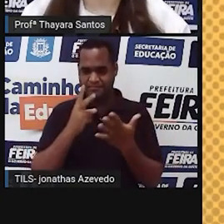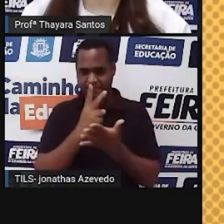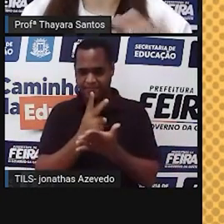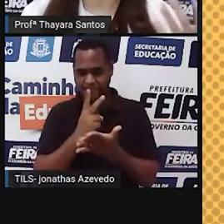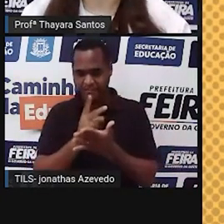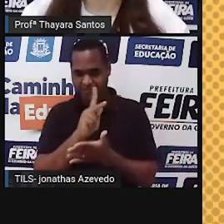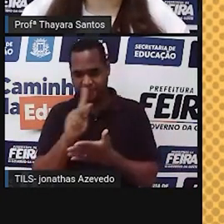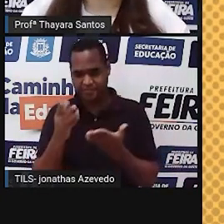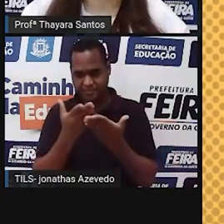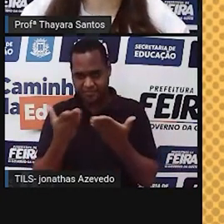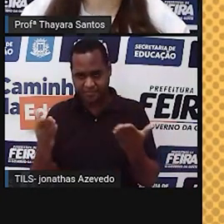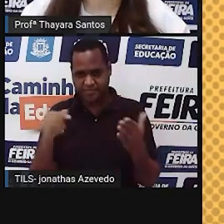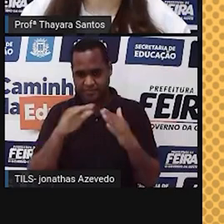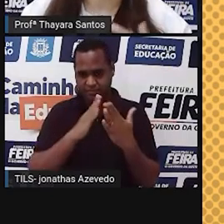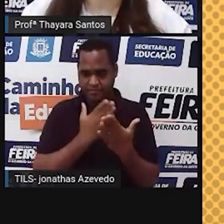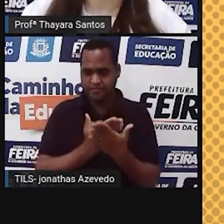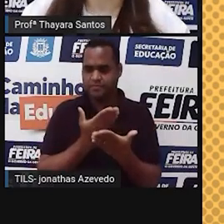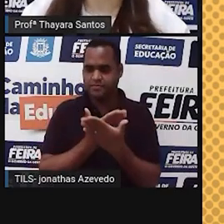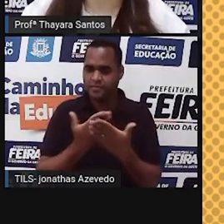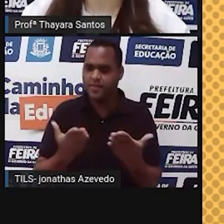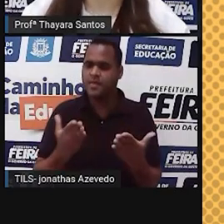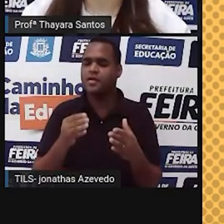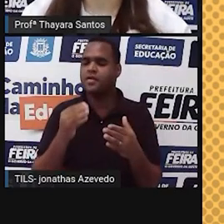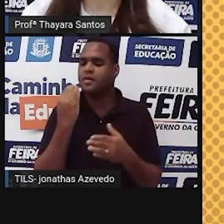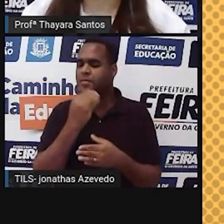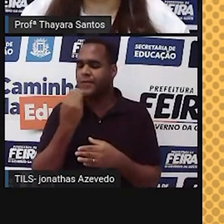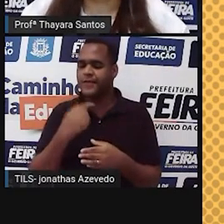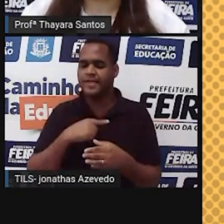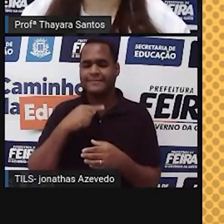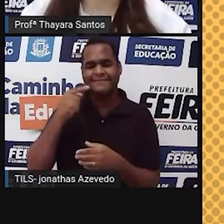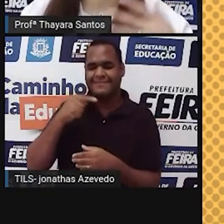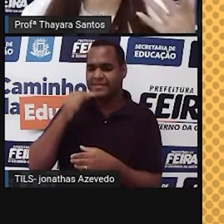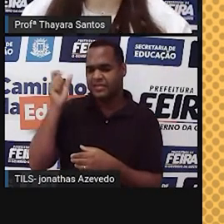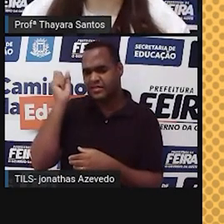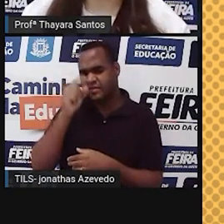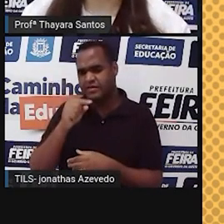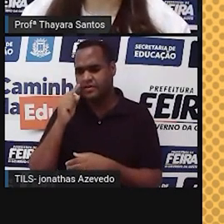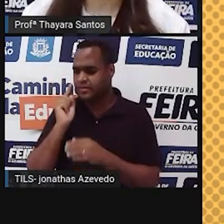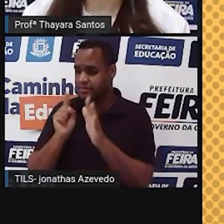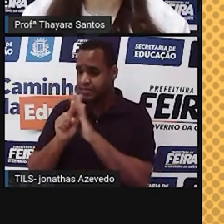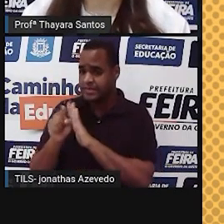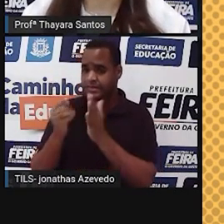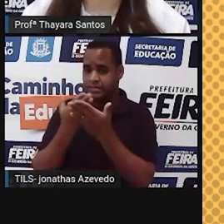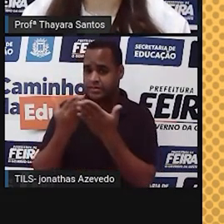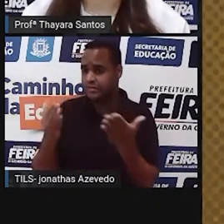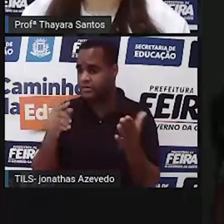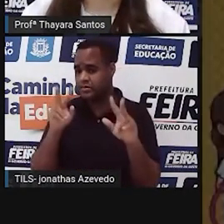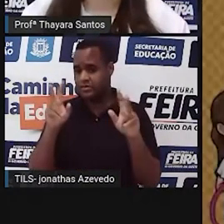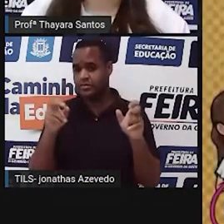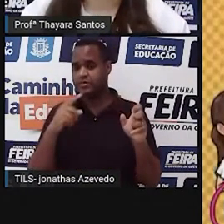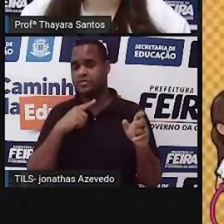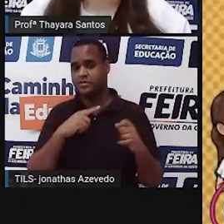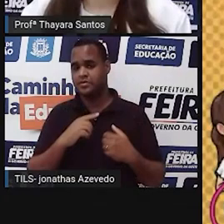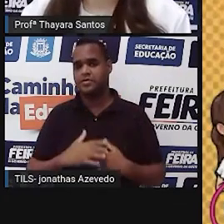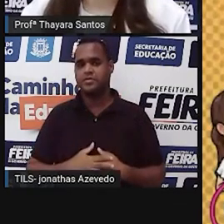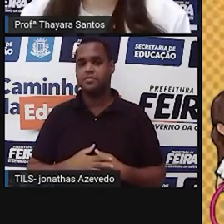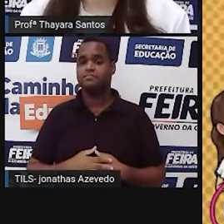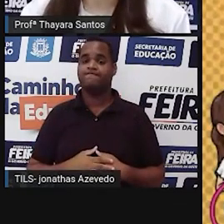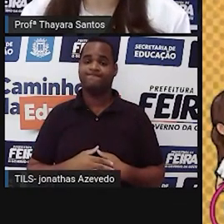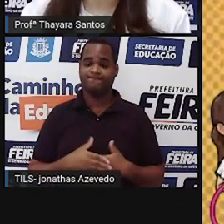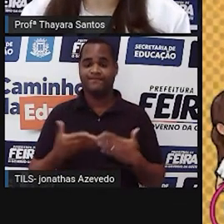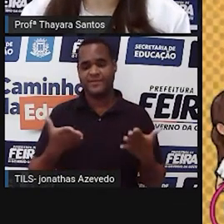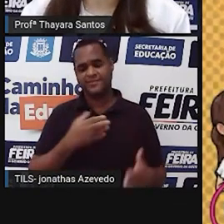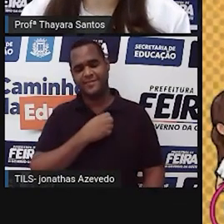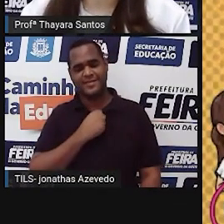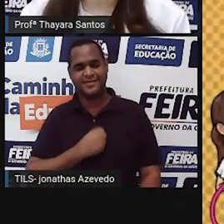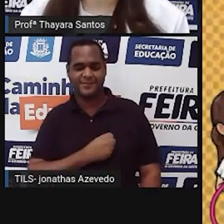de vocês, na escola de vocês. Então, aproveitem esse momento para tirar as dúvidas, fazer mais pesquisas sobre esse tema. Eu vou ficar aqui